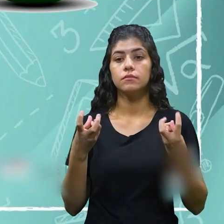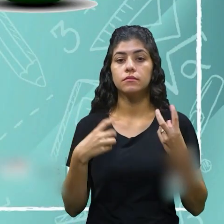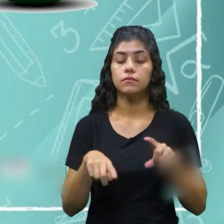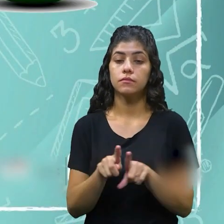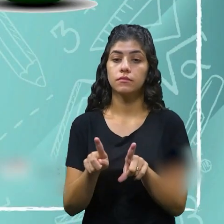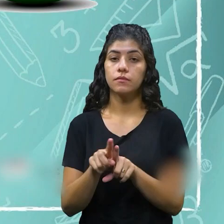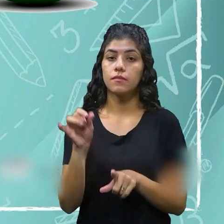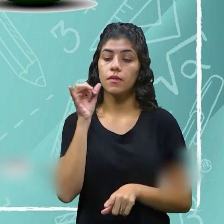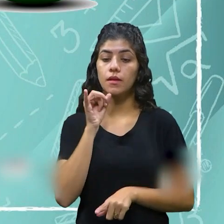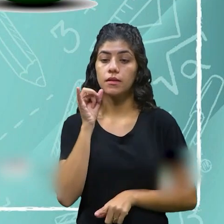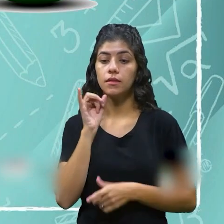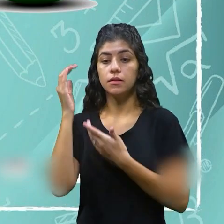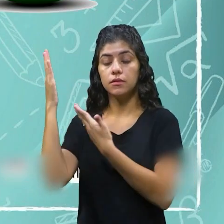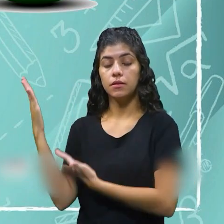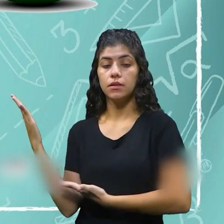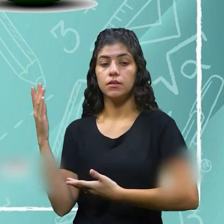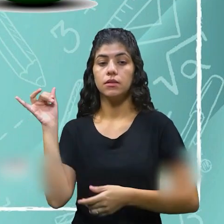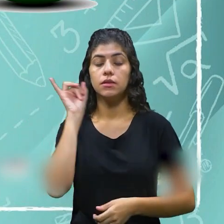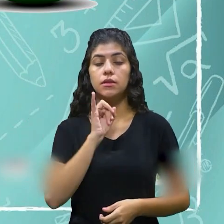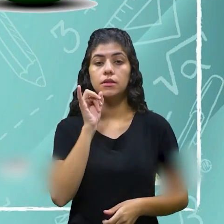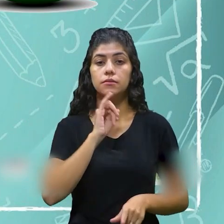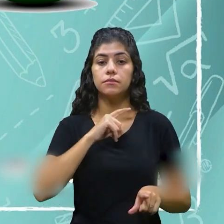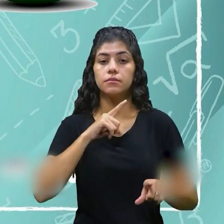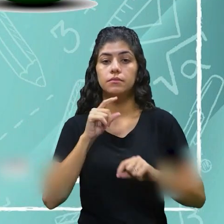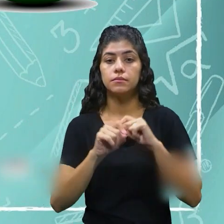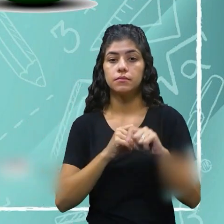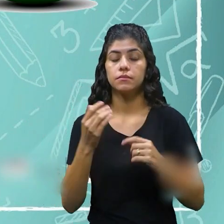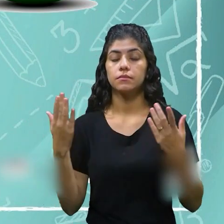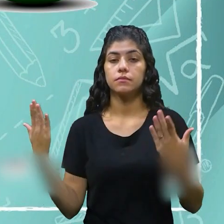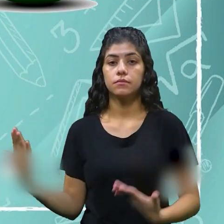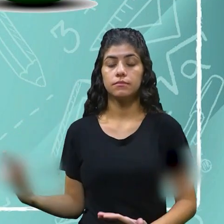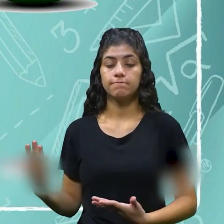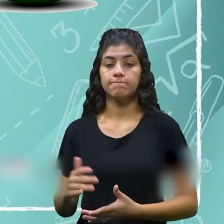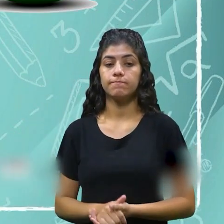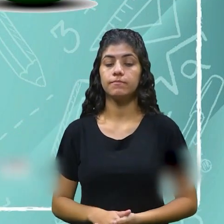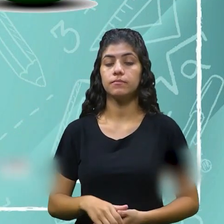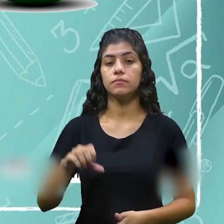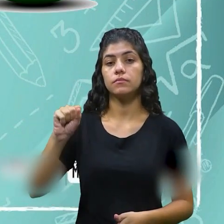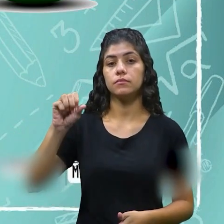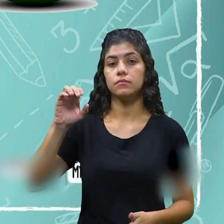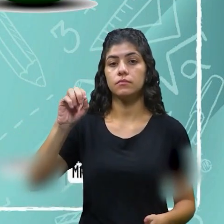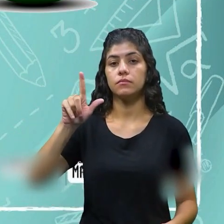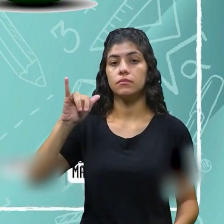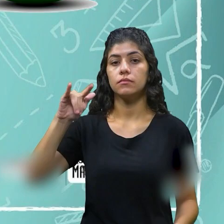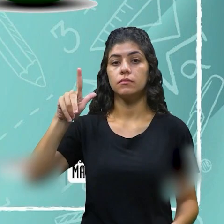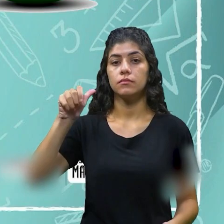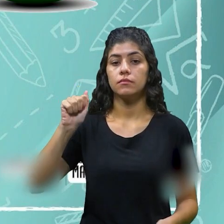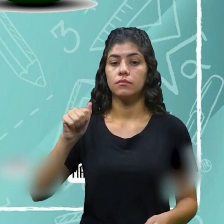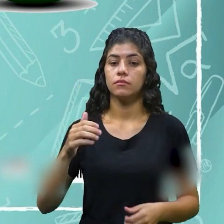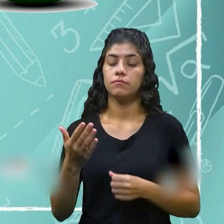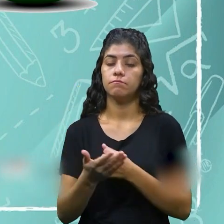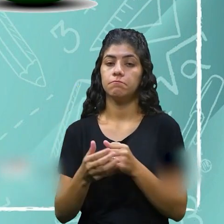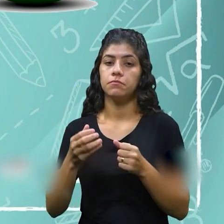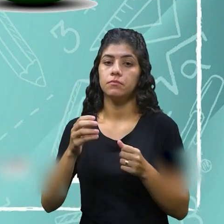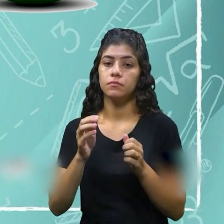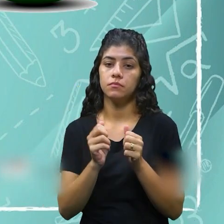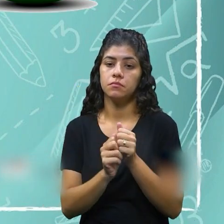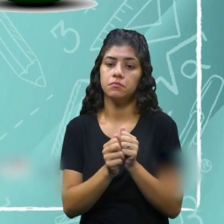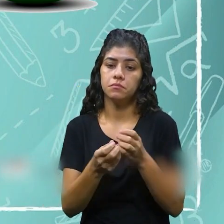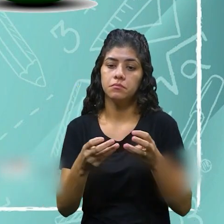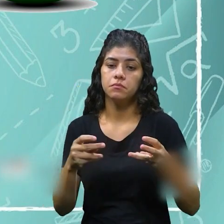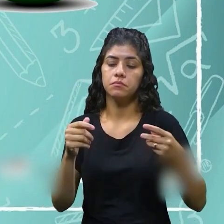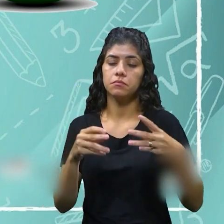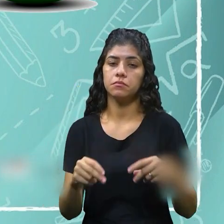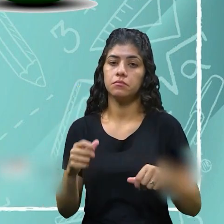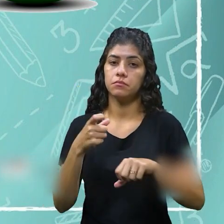observar aqui alguns exemplos do que eu estou falando. Por exemplo, quando você tem esferas, uma esfera sólida, uma esfera feita de barro, ou uma esfera